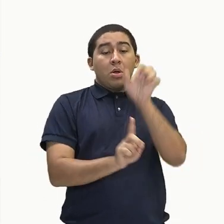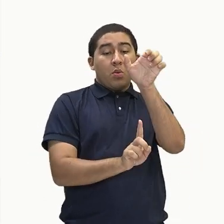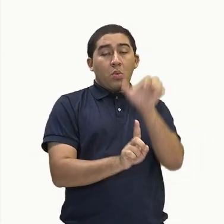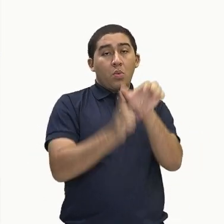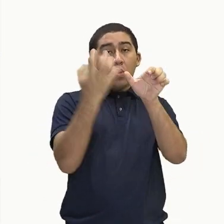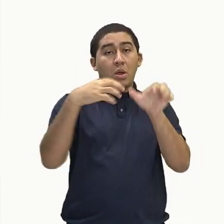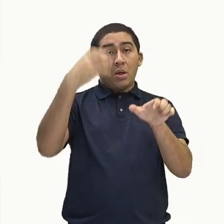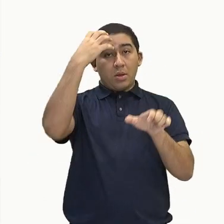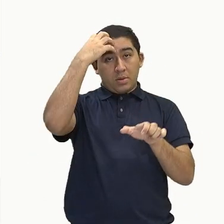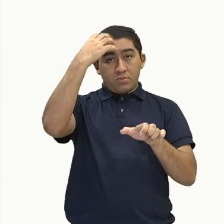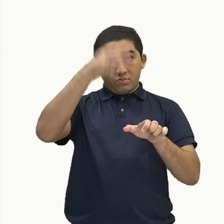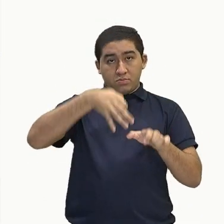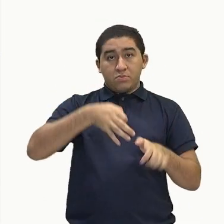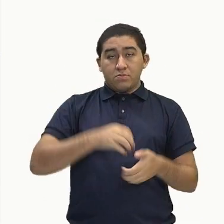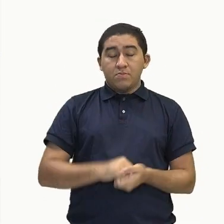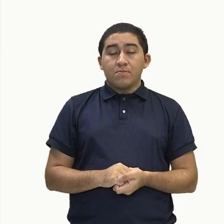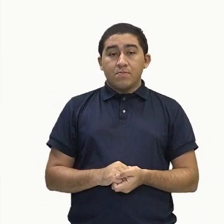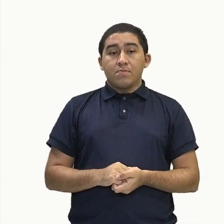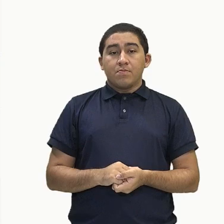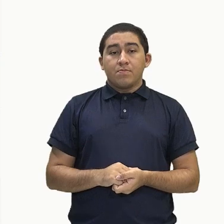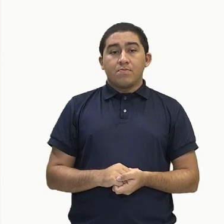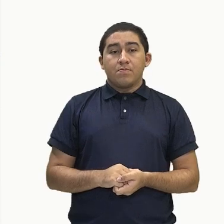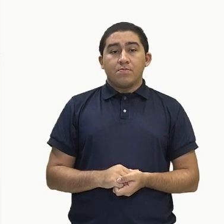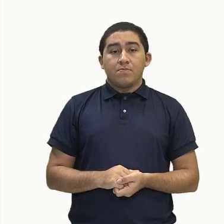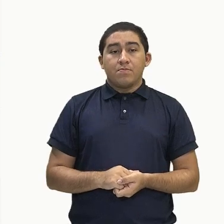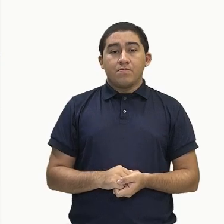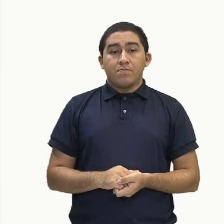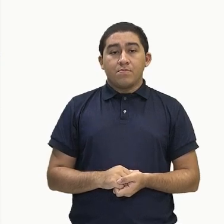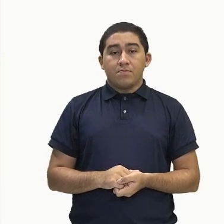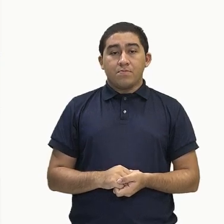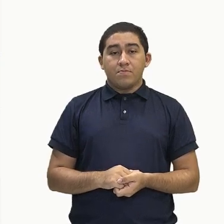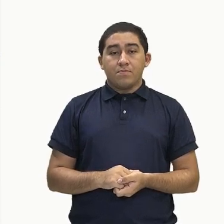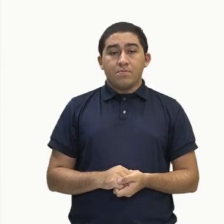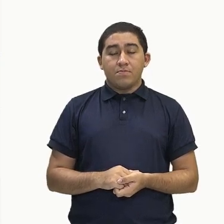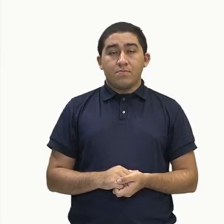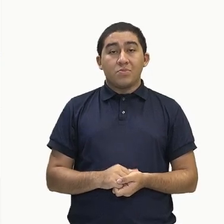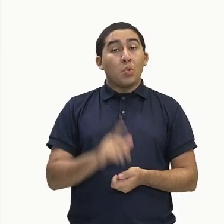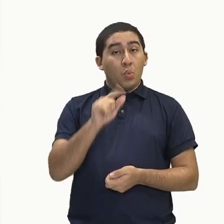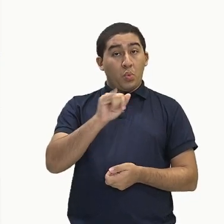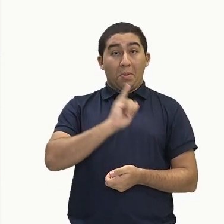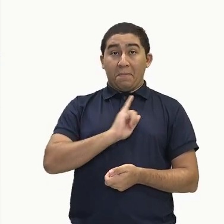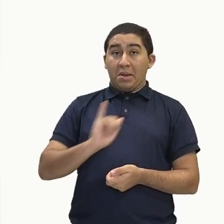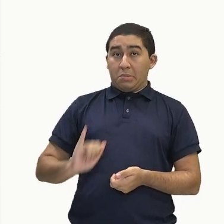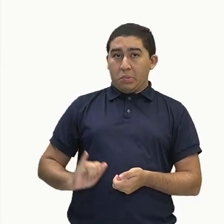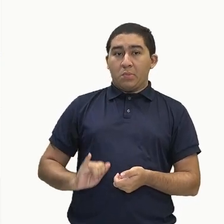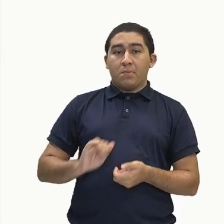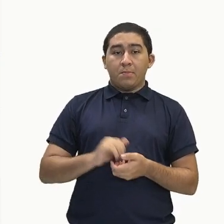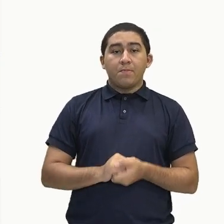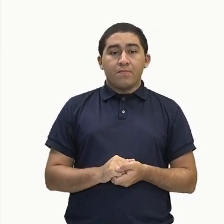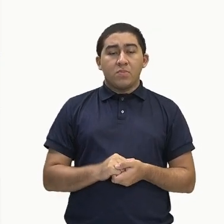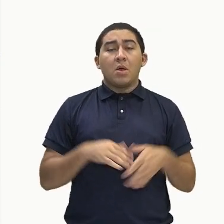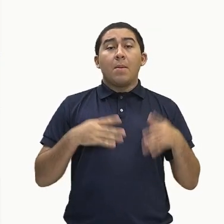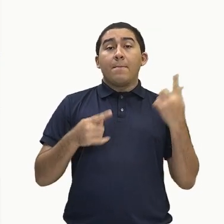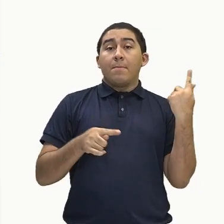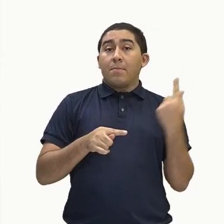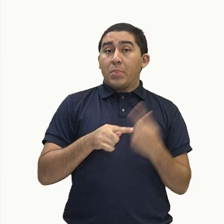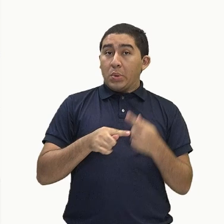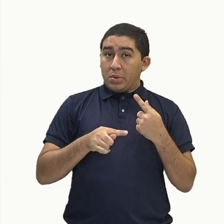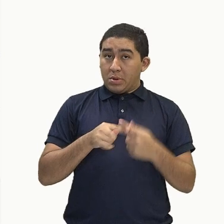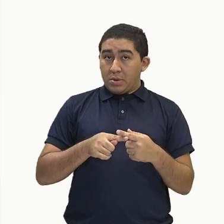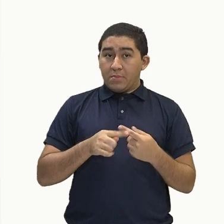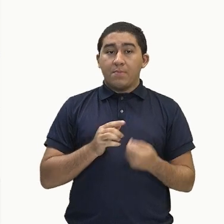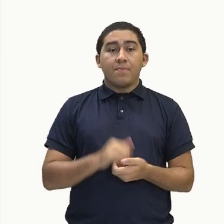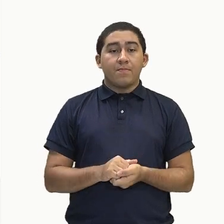do rei, certo? Ou melhor dizendo, do imperador. Como motivo dessa revolta, teremos